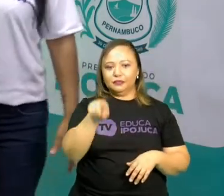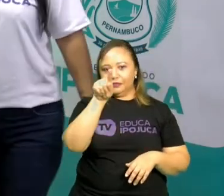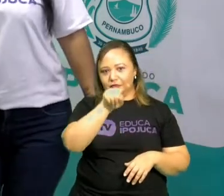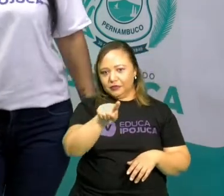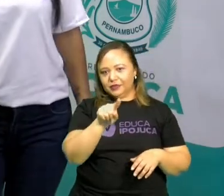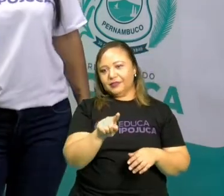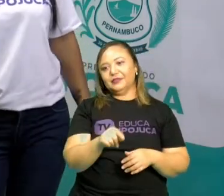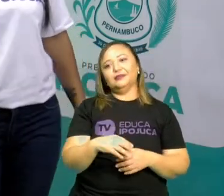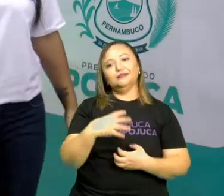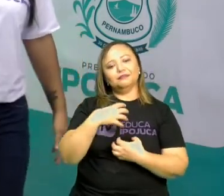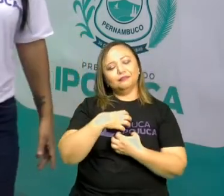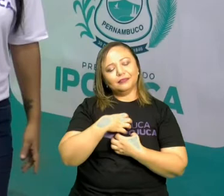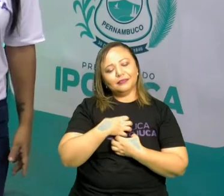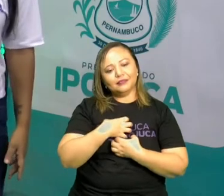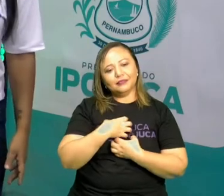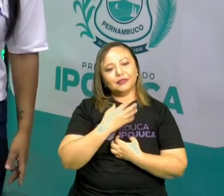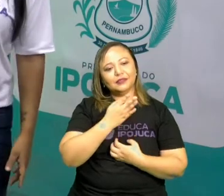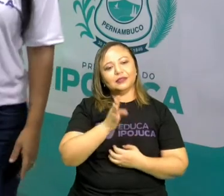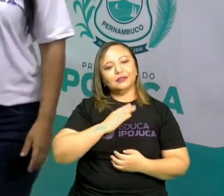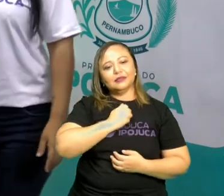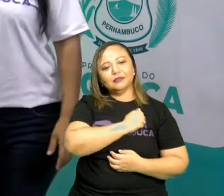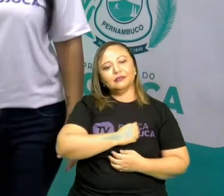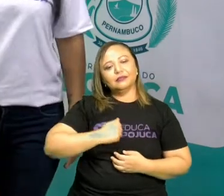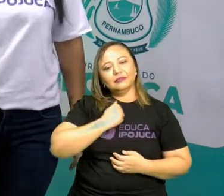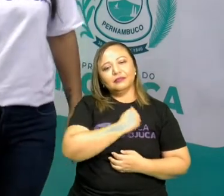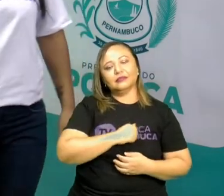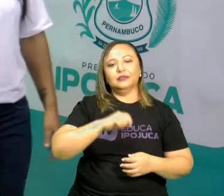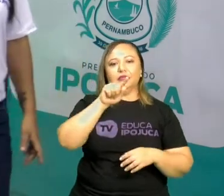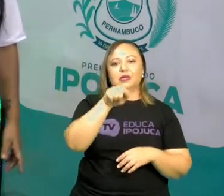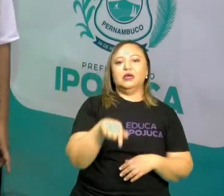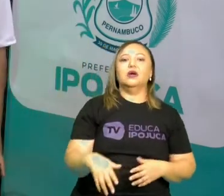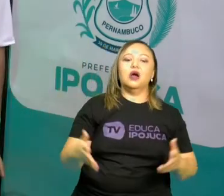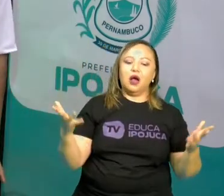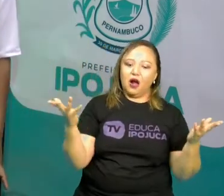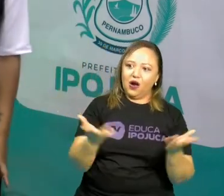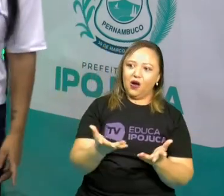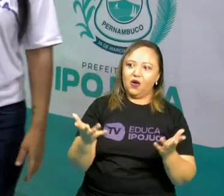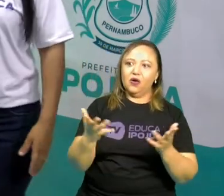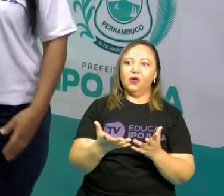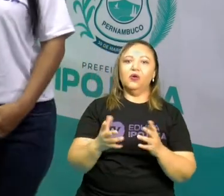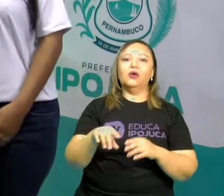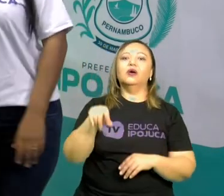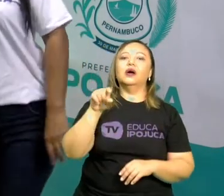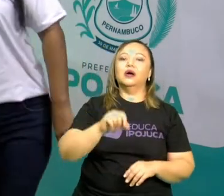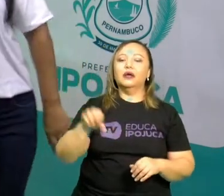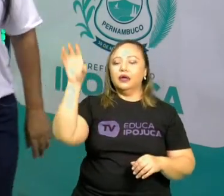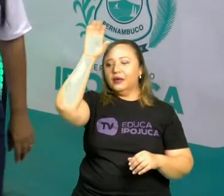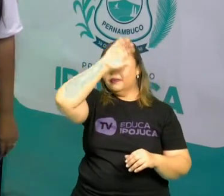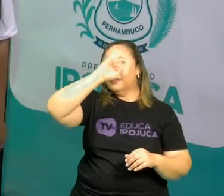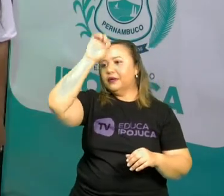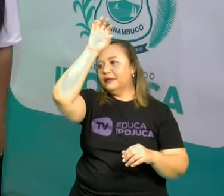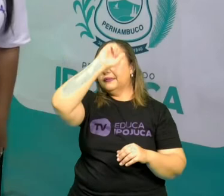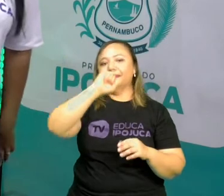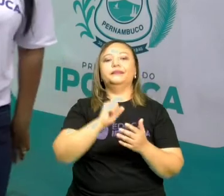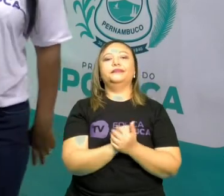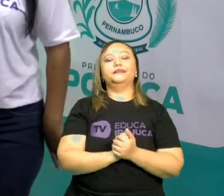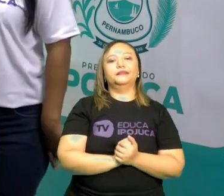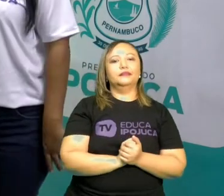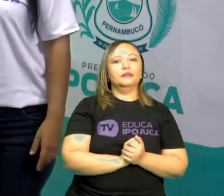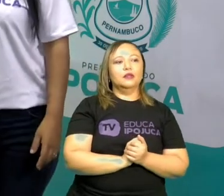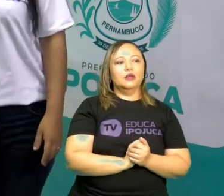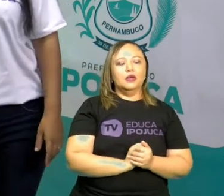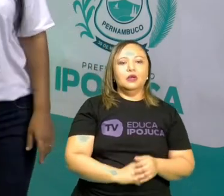Você me fez falta, só que agora temos que aprender.